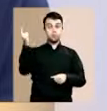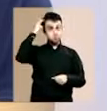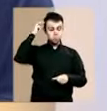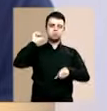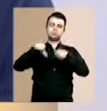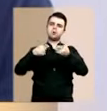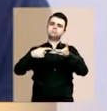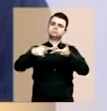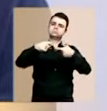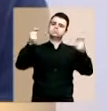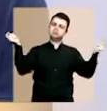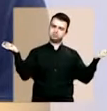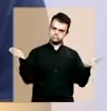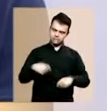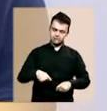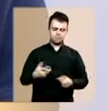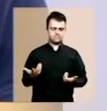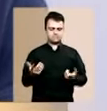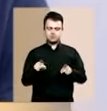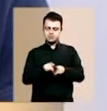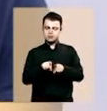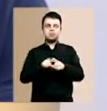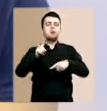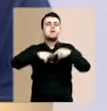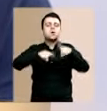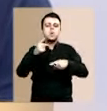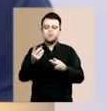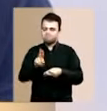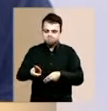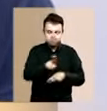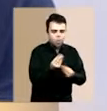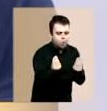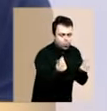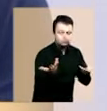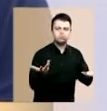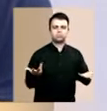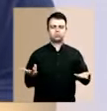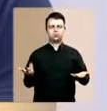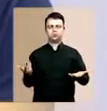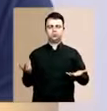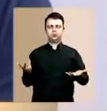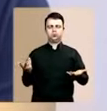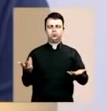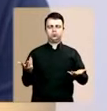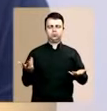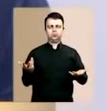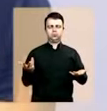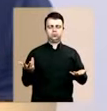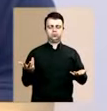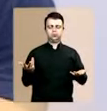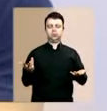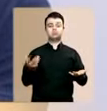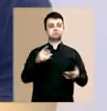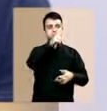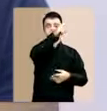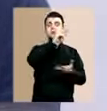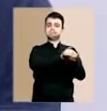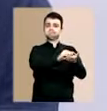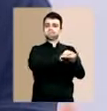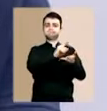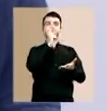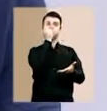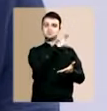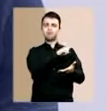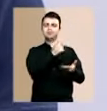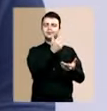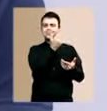uma mudança de como é que a gente lida com os recursos naturais. E com certeza, Nova York, que é uma grande metrópole, achou a solução para a água,